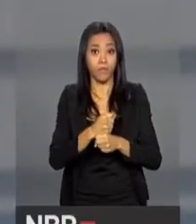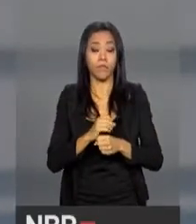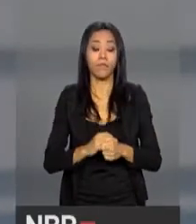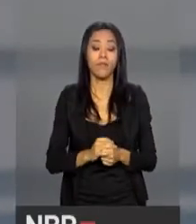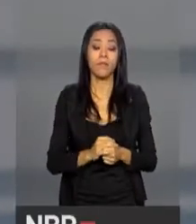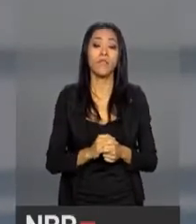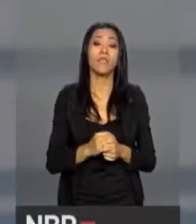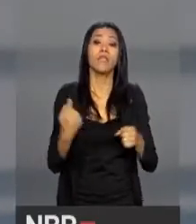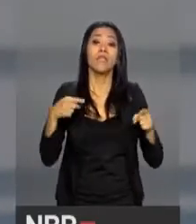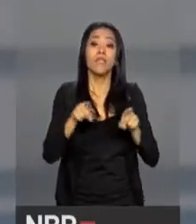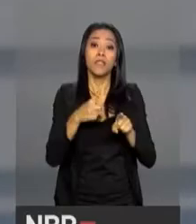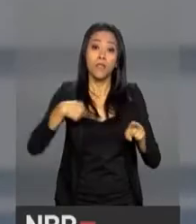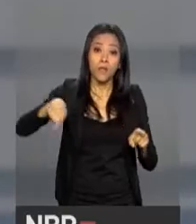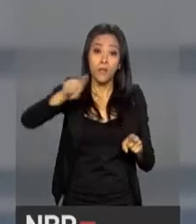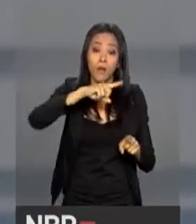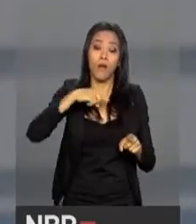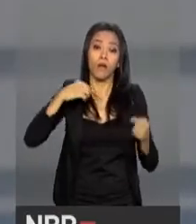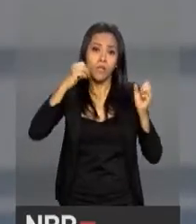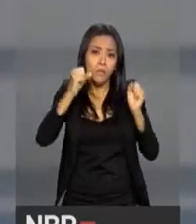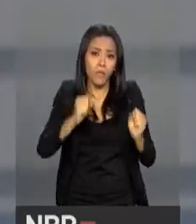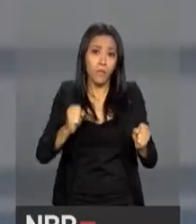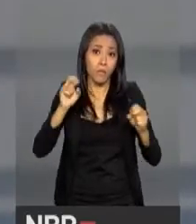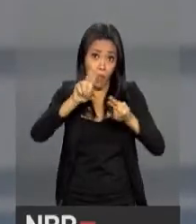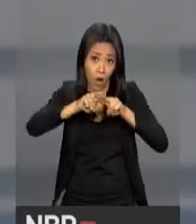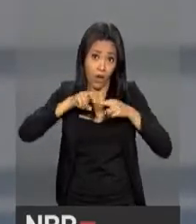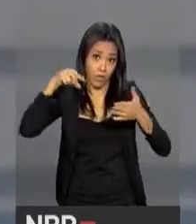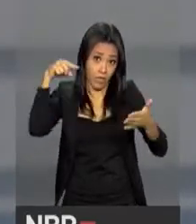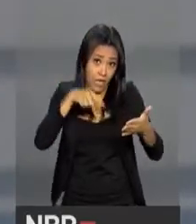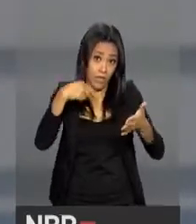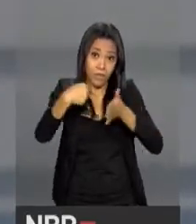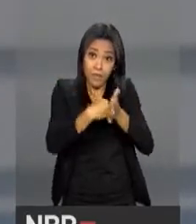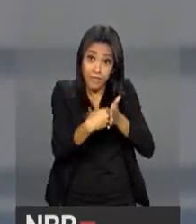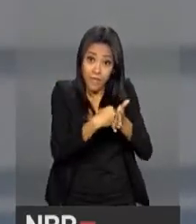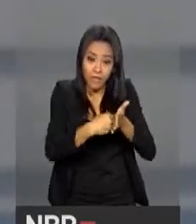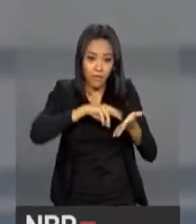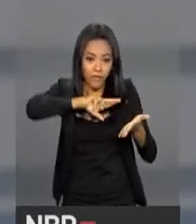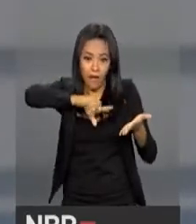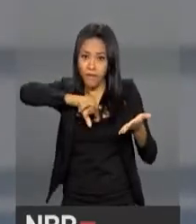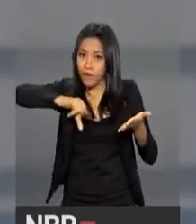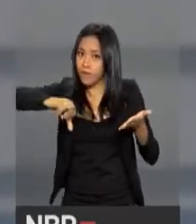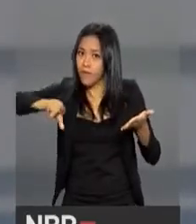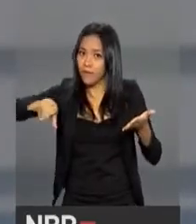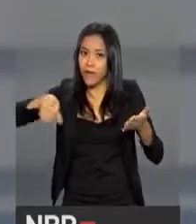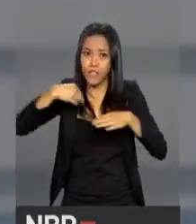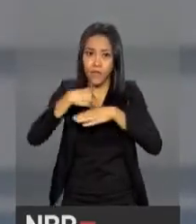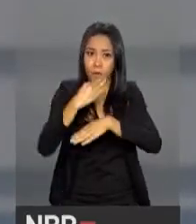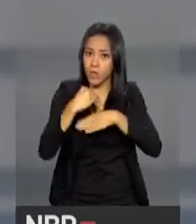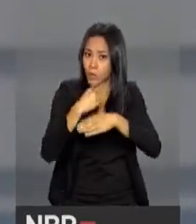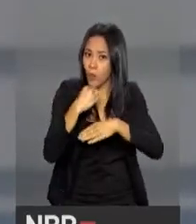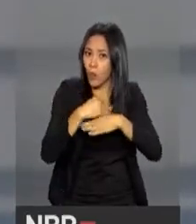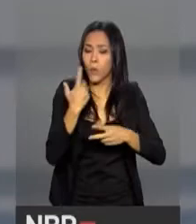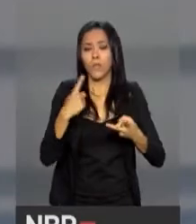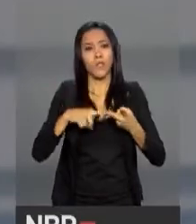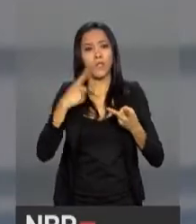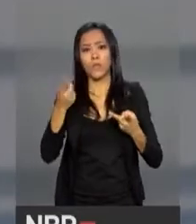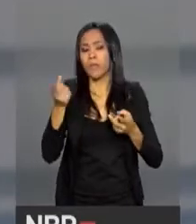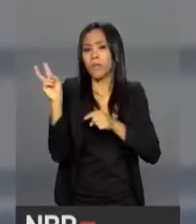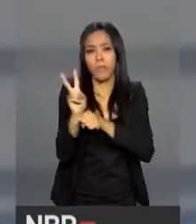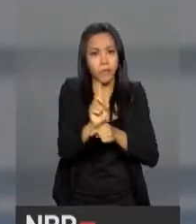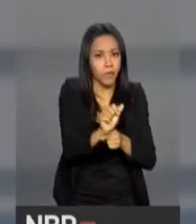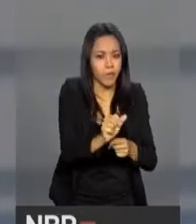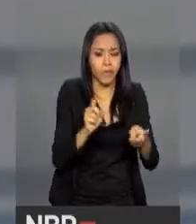episódios vamos obter com essa pesquisa muitas informações sobre a atividade de produção sobre crédito produção